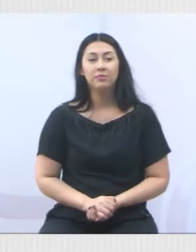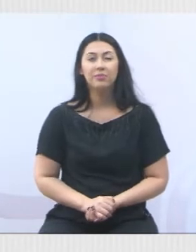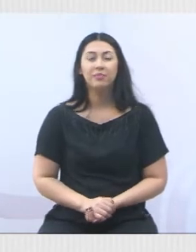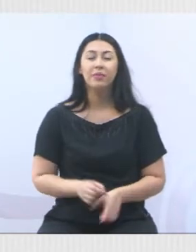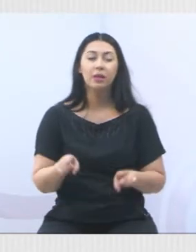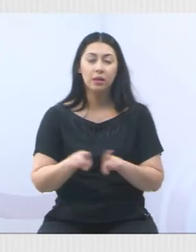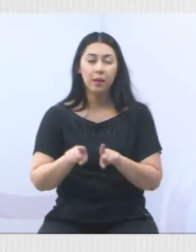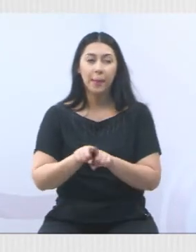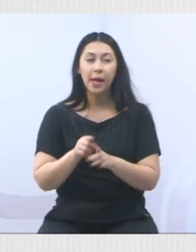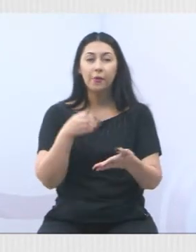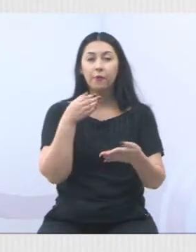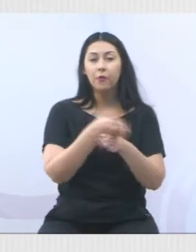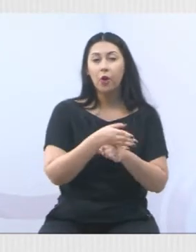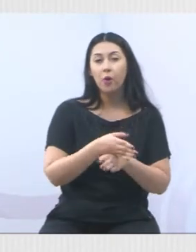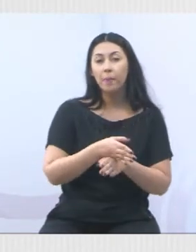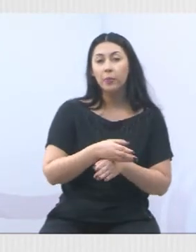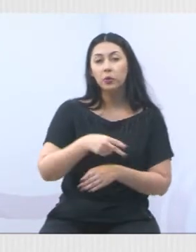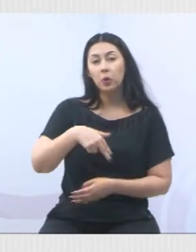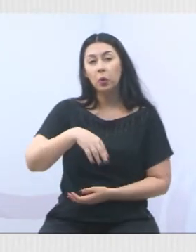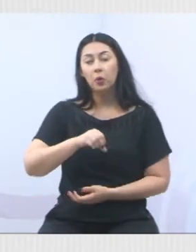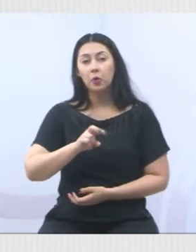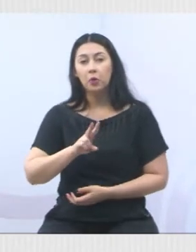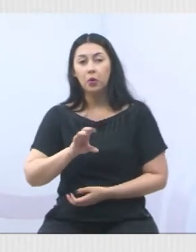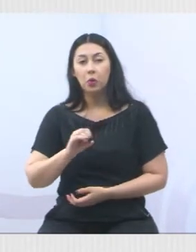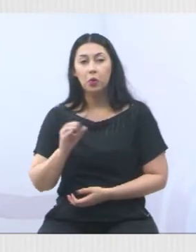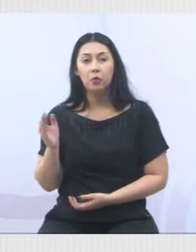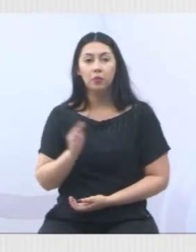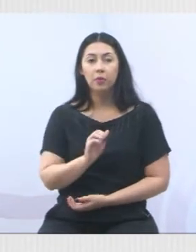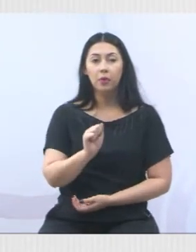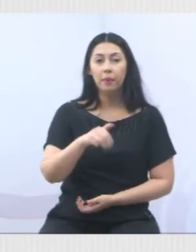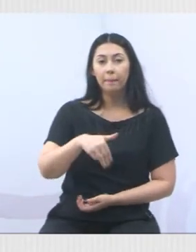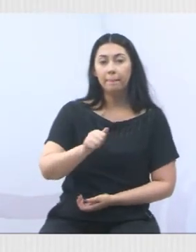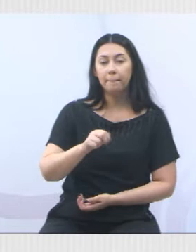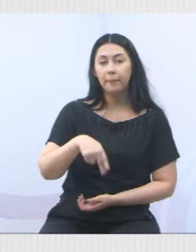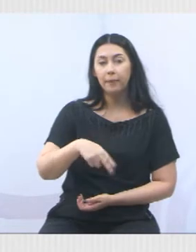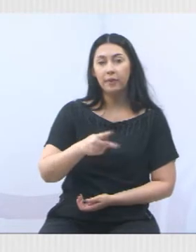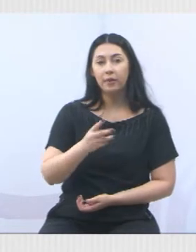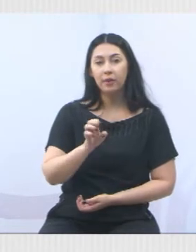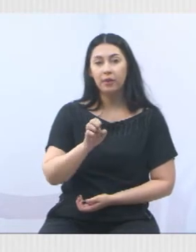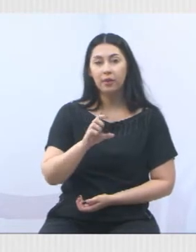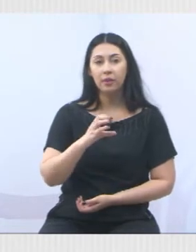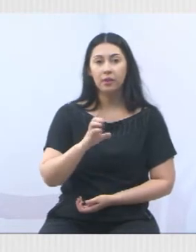Estivemos também no Jardim Novo Amanhecer a retirada de entulho.